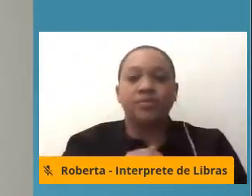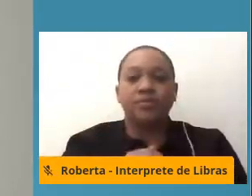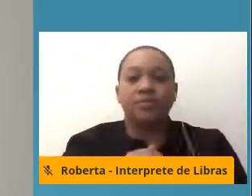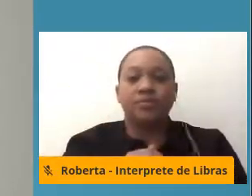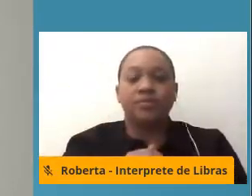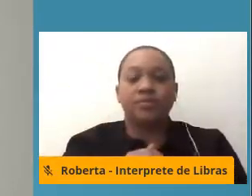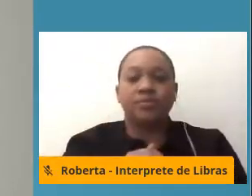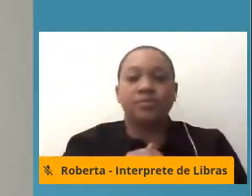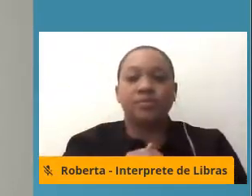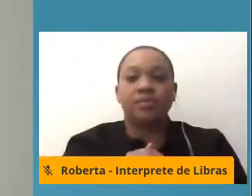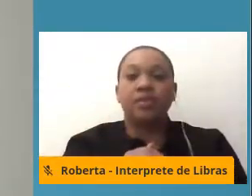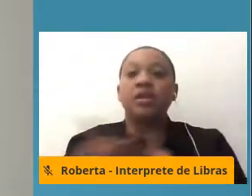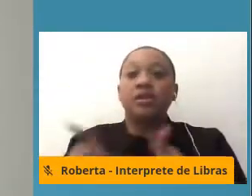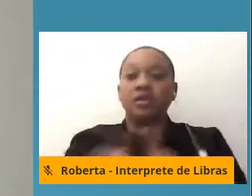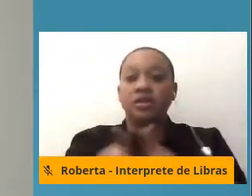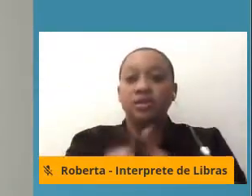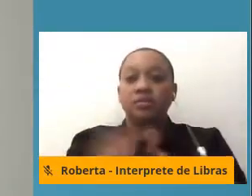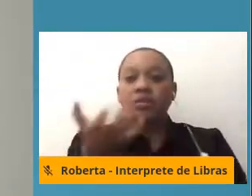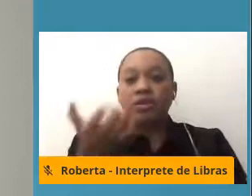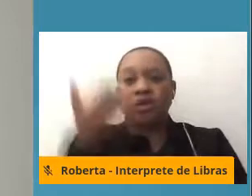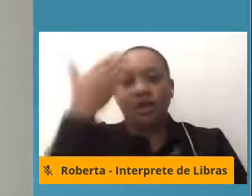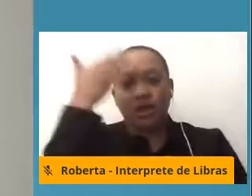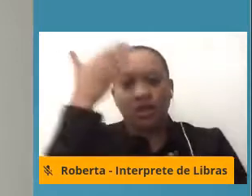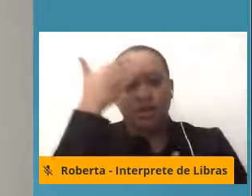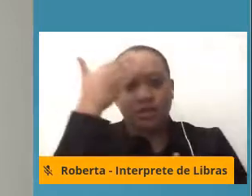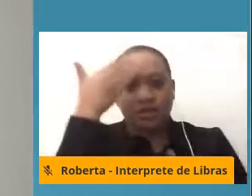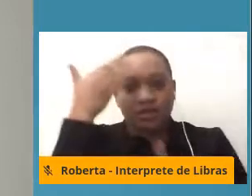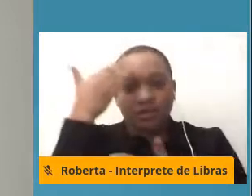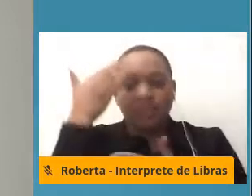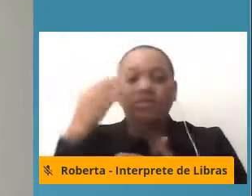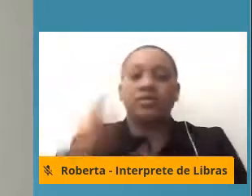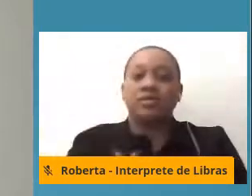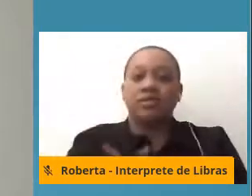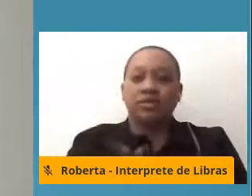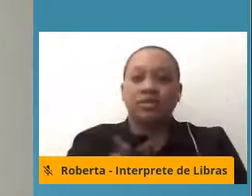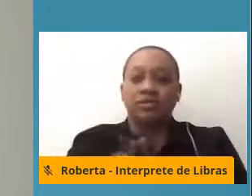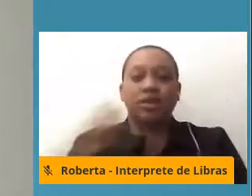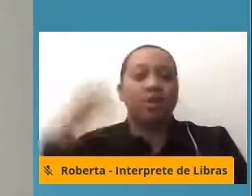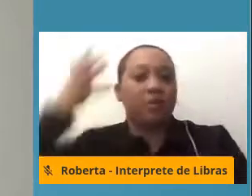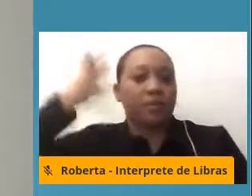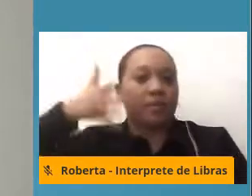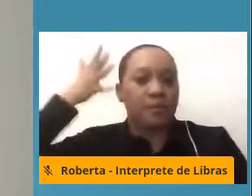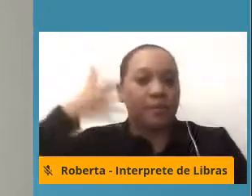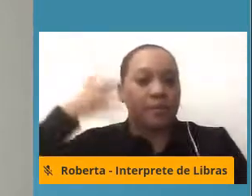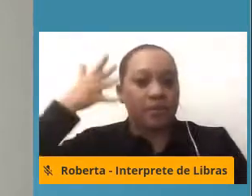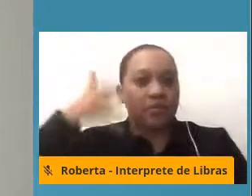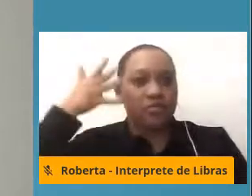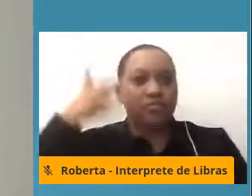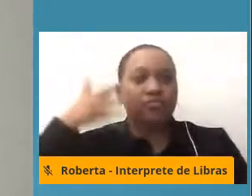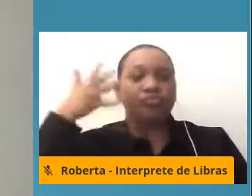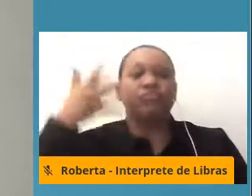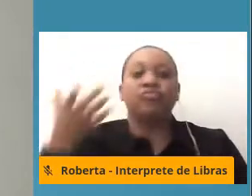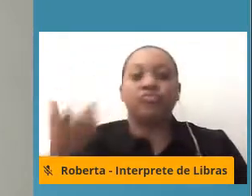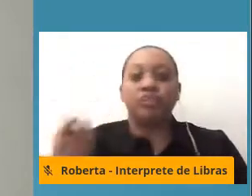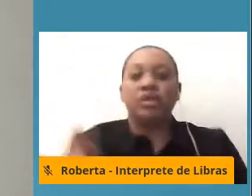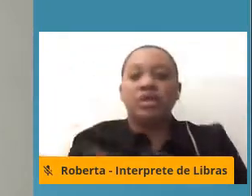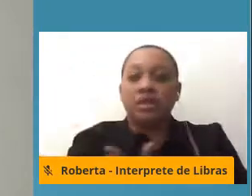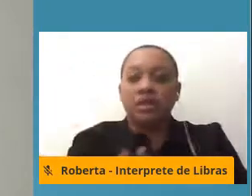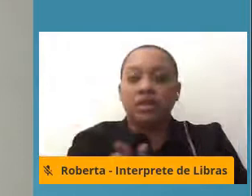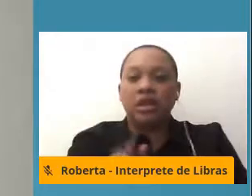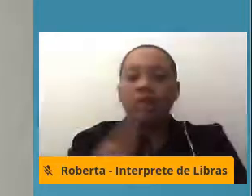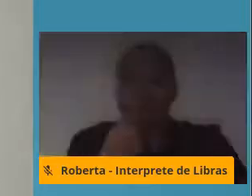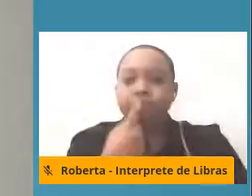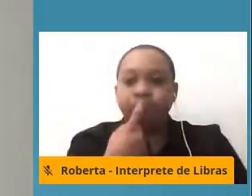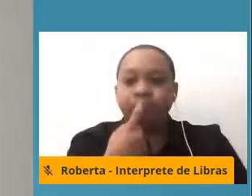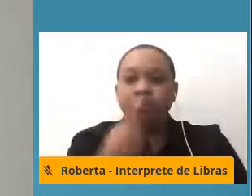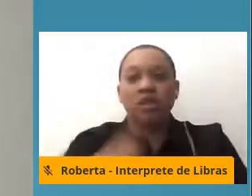Eu queria também agradecer imensamente aos palestrantes, as pessoas que nesse curto período em